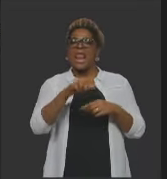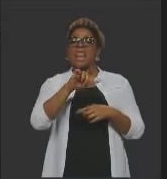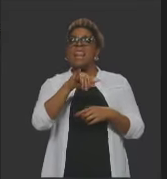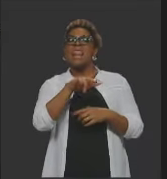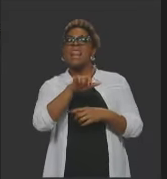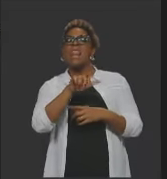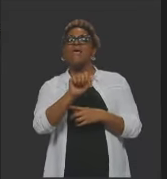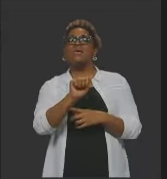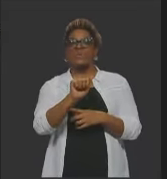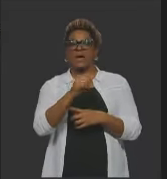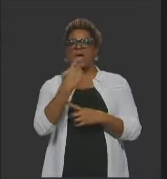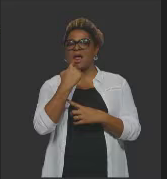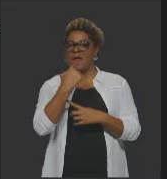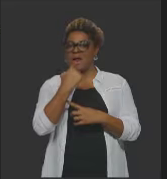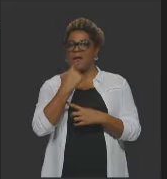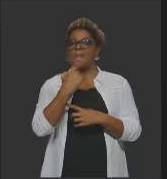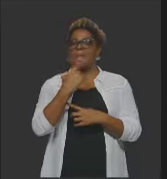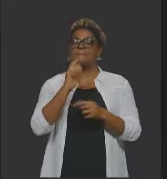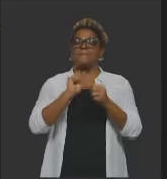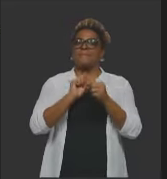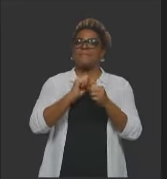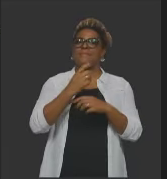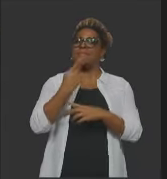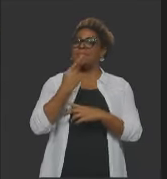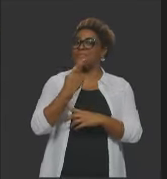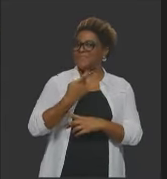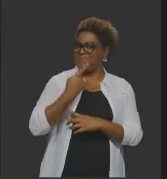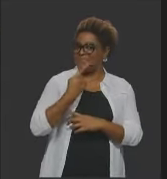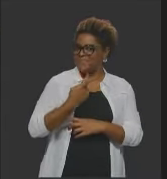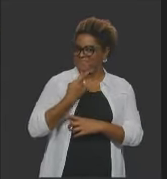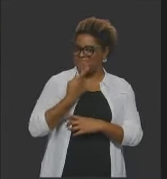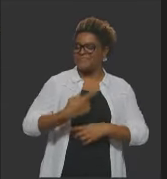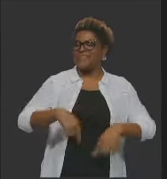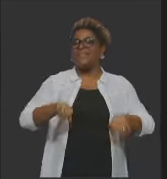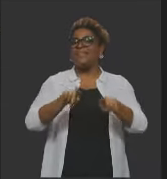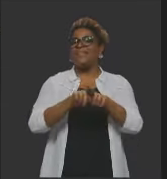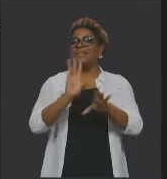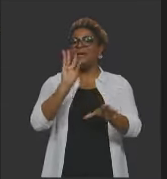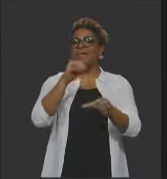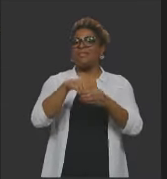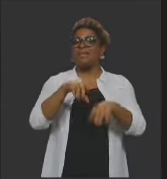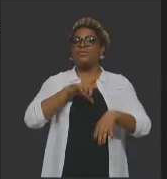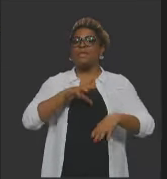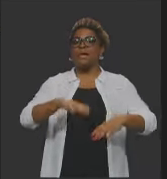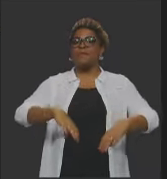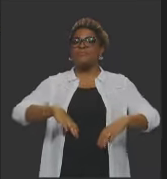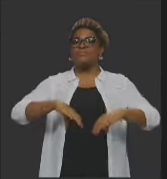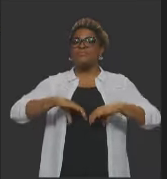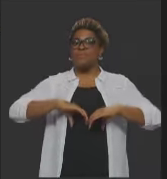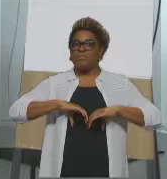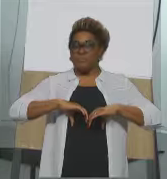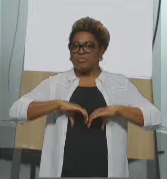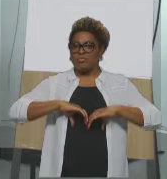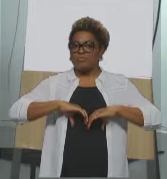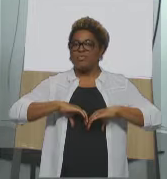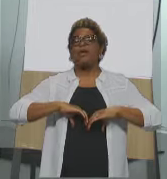por diante. Nós temos o pulmão, que é uma estrutura esponjosa, é rica, bem